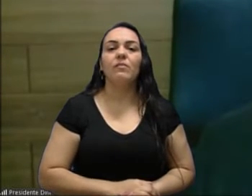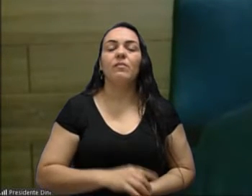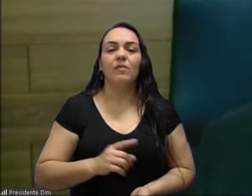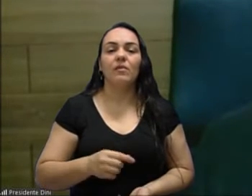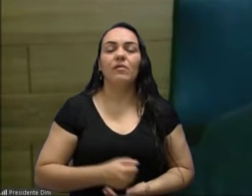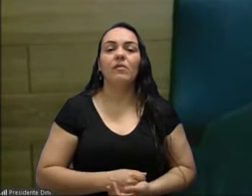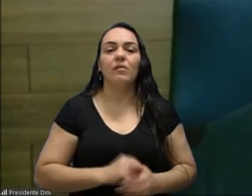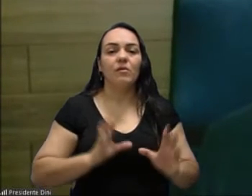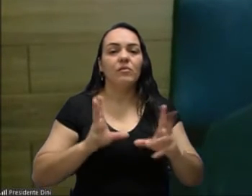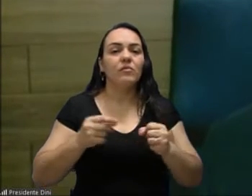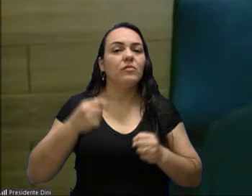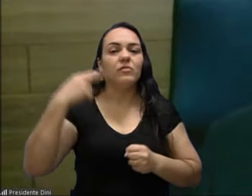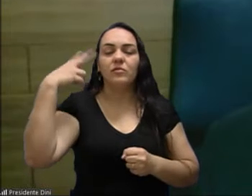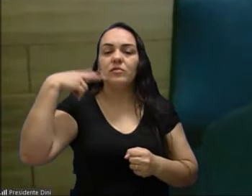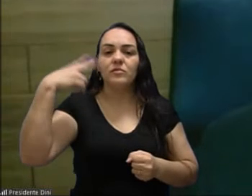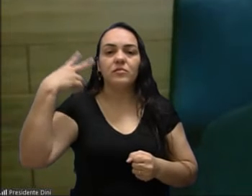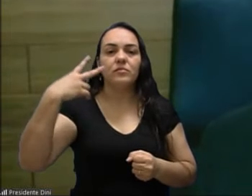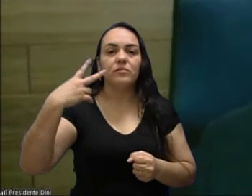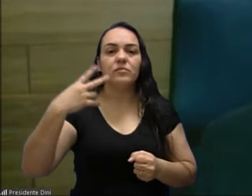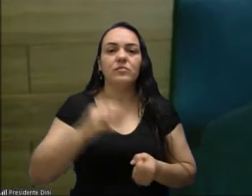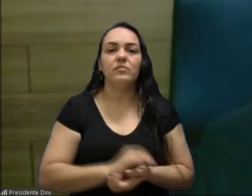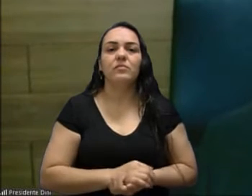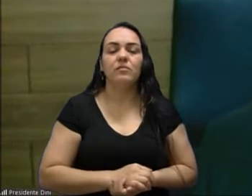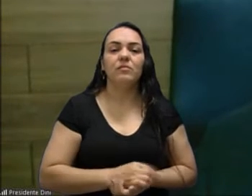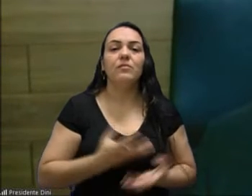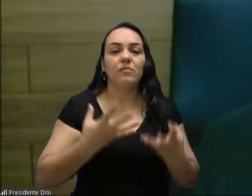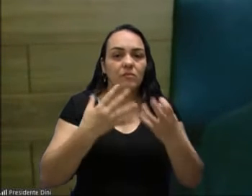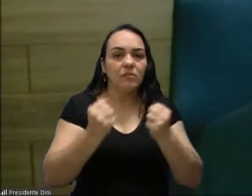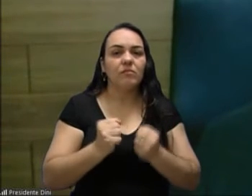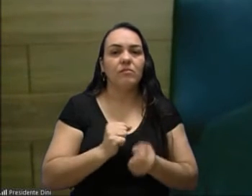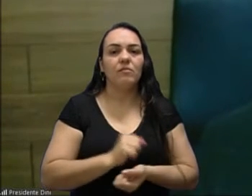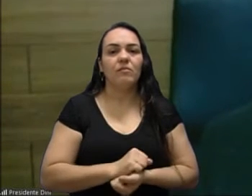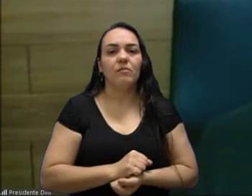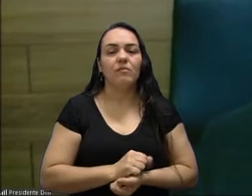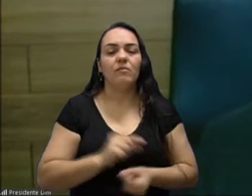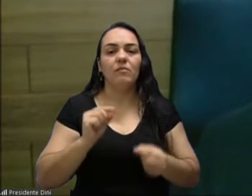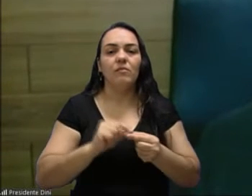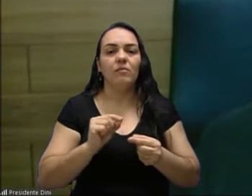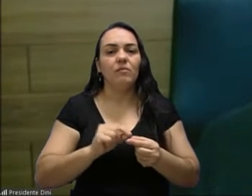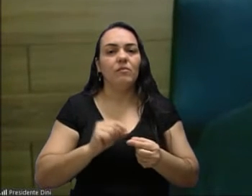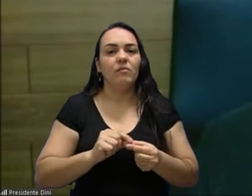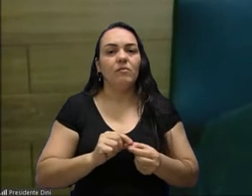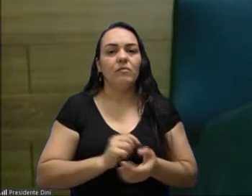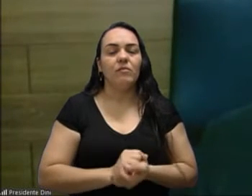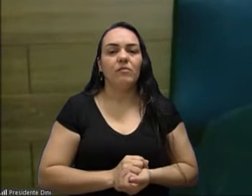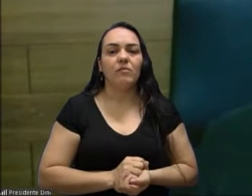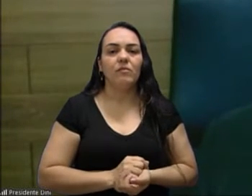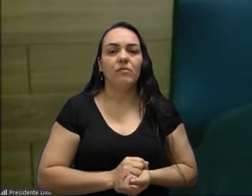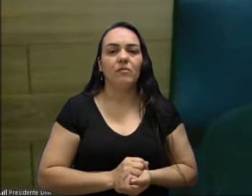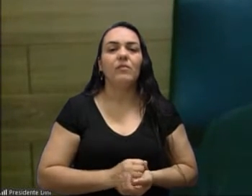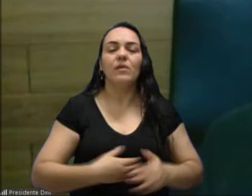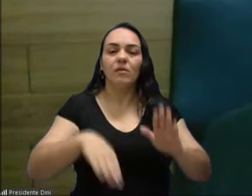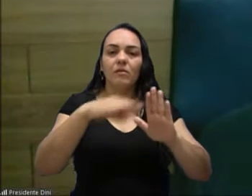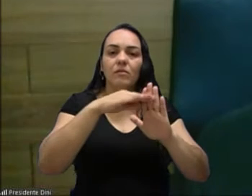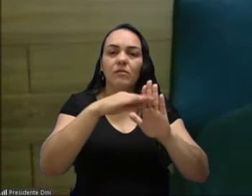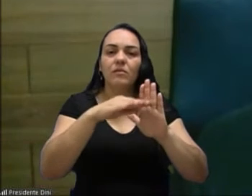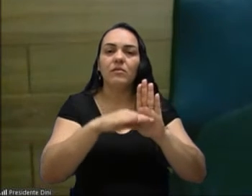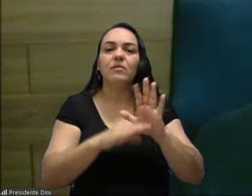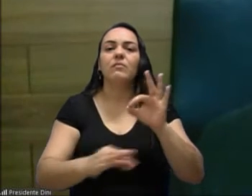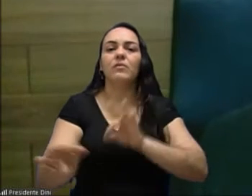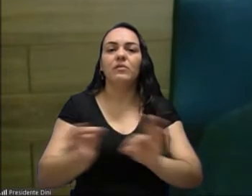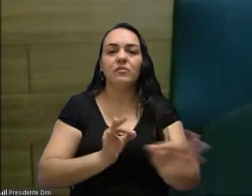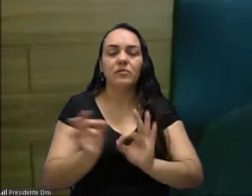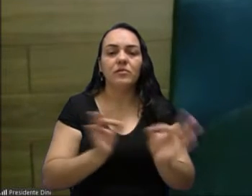os vereadores que querem fazer a pauta dos projetos se eles